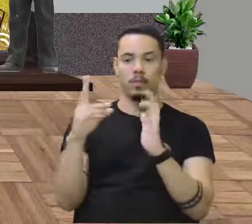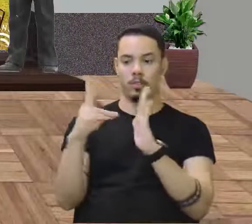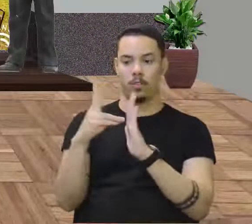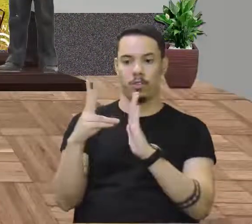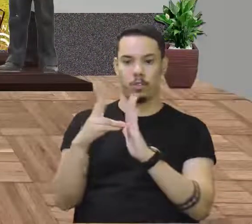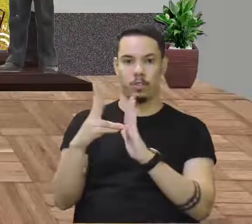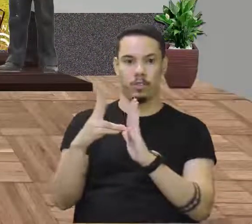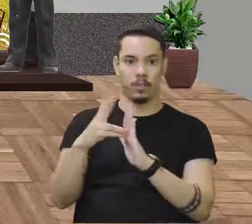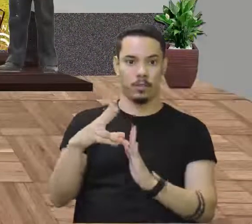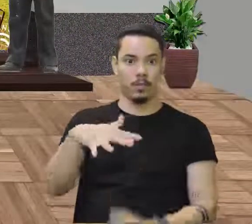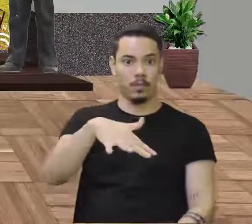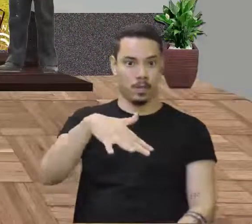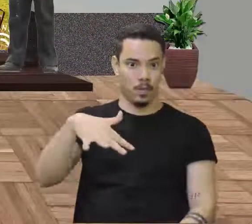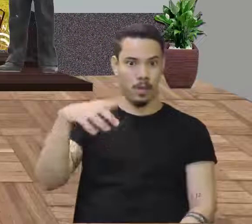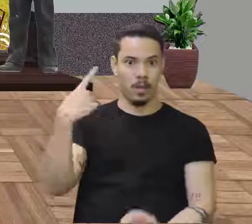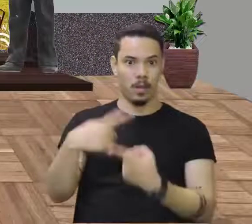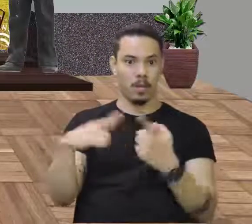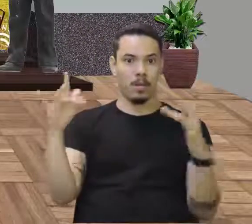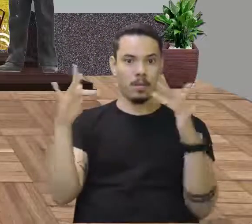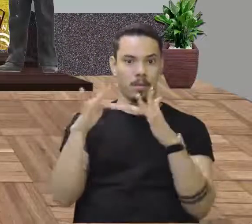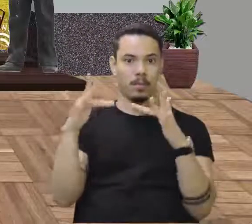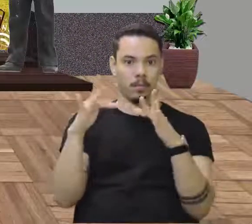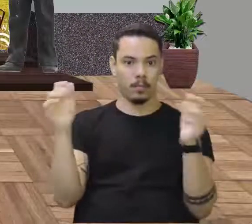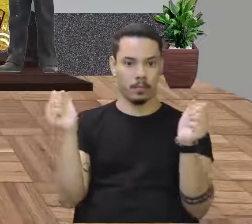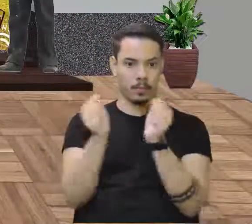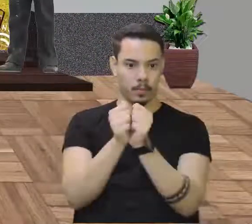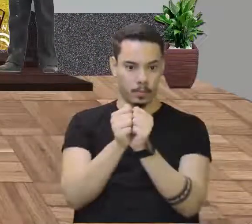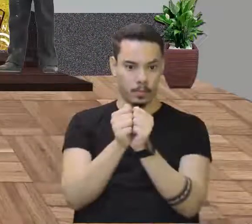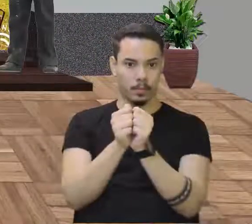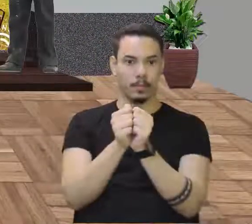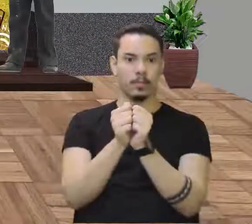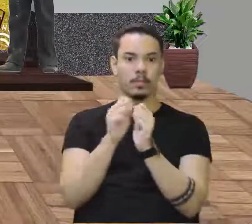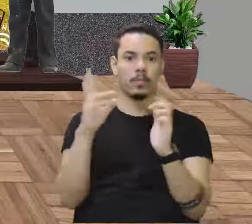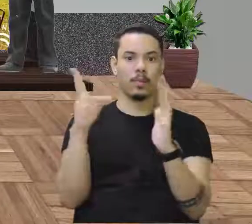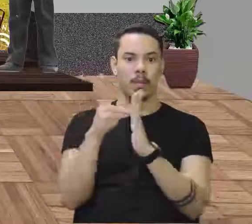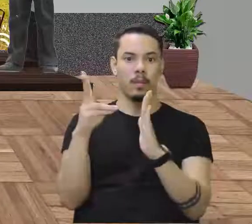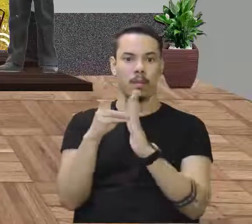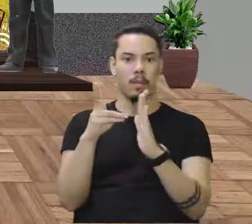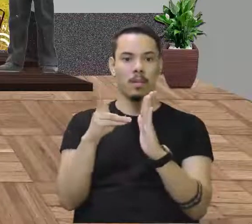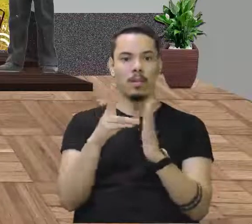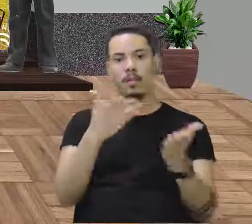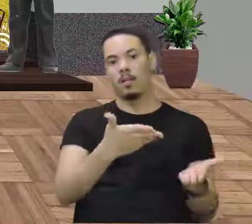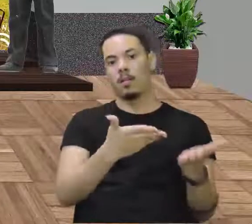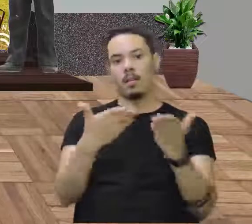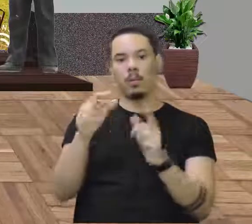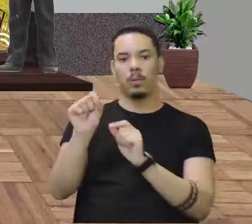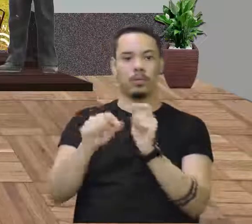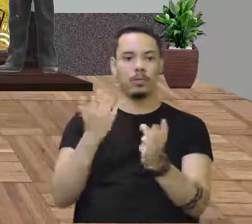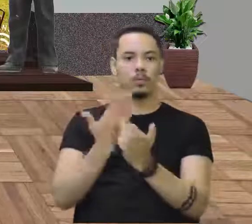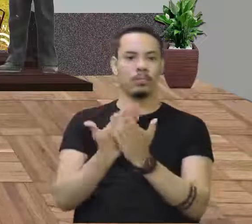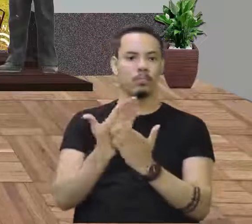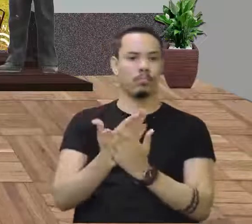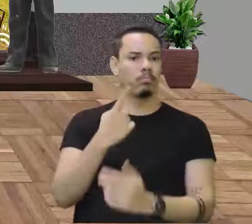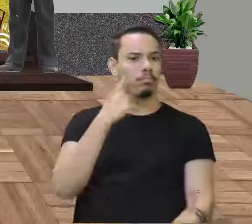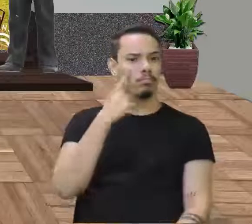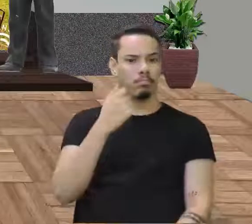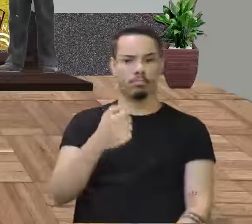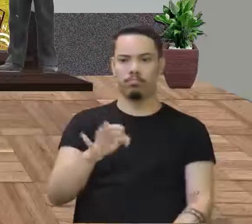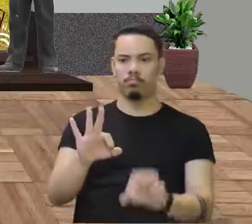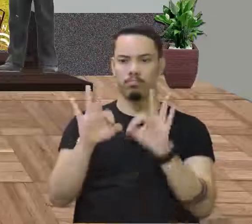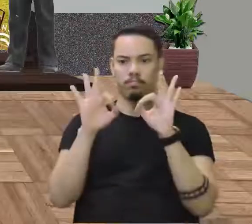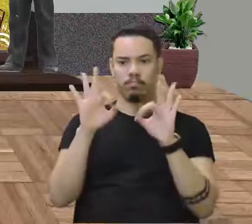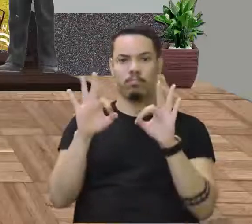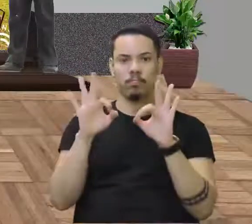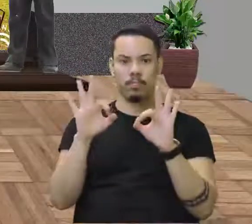região. O contato dele com esses indígenas da região vai trazer um estudo interessante